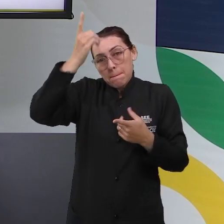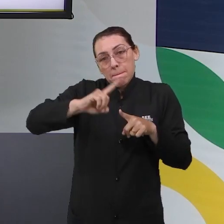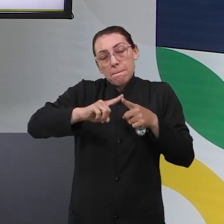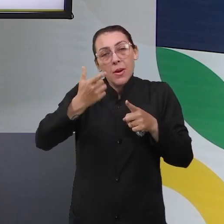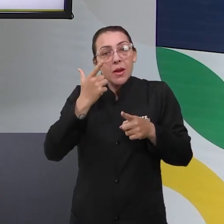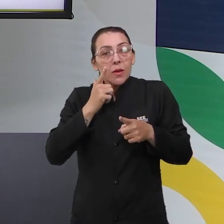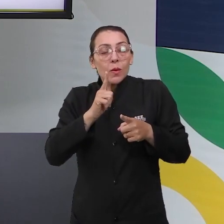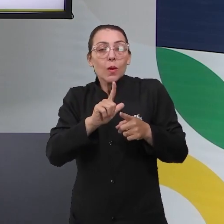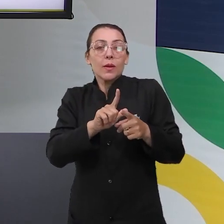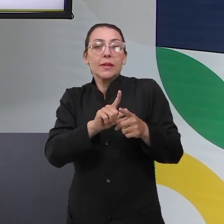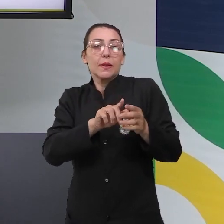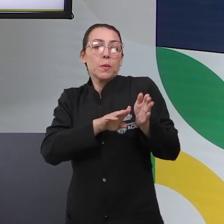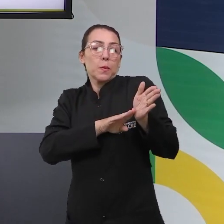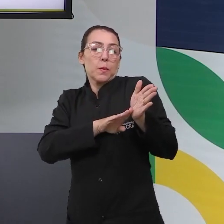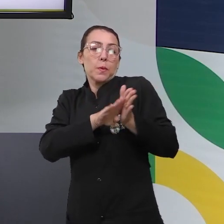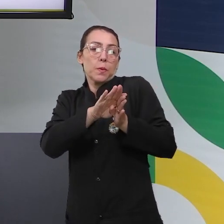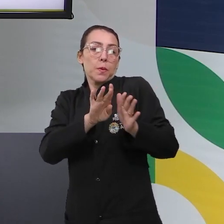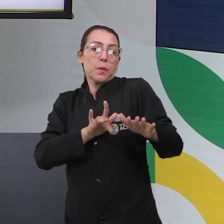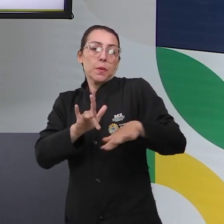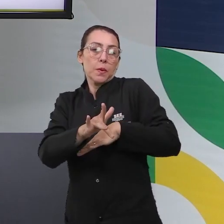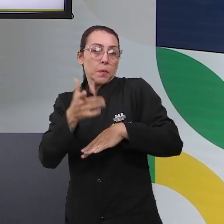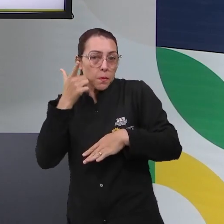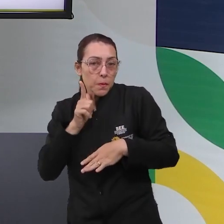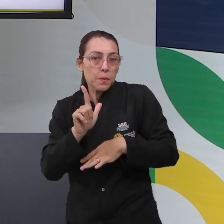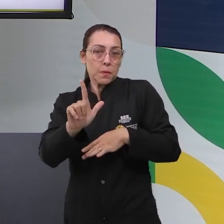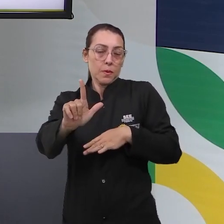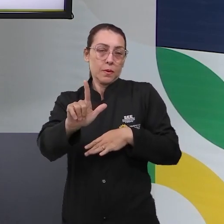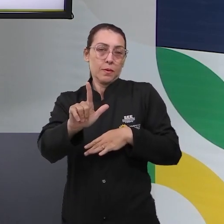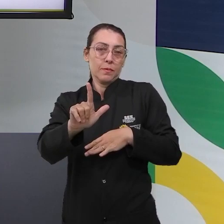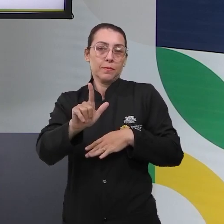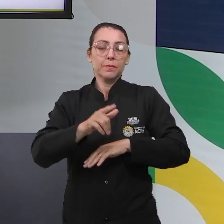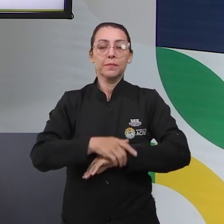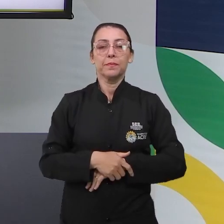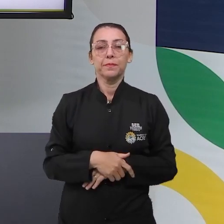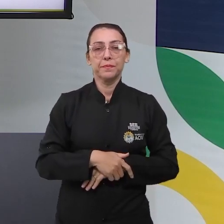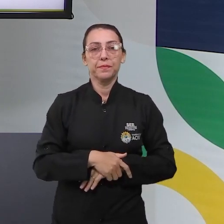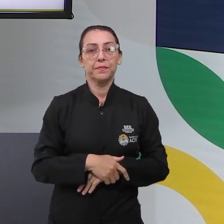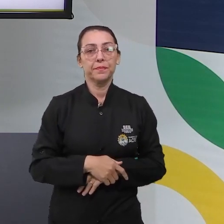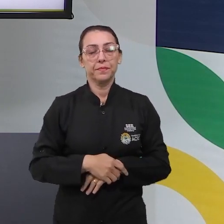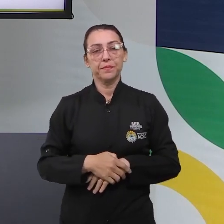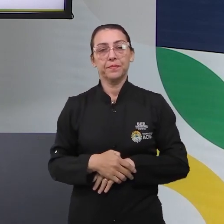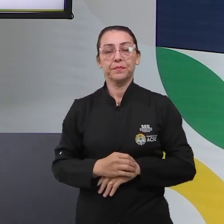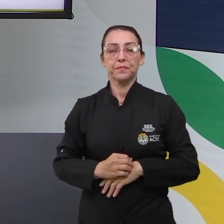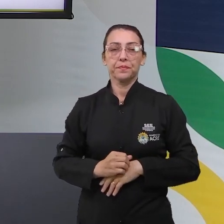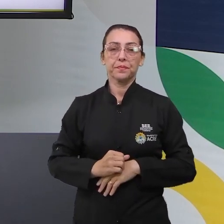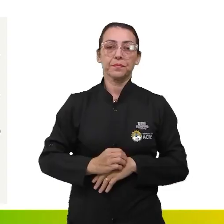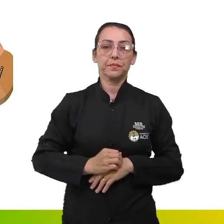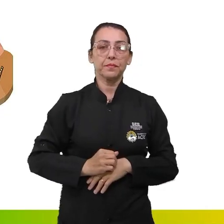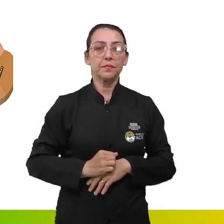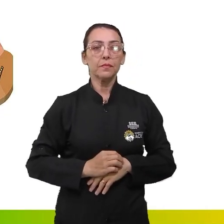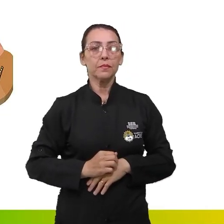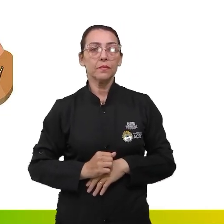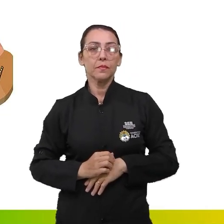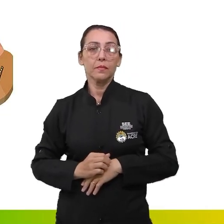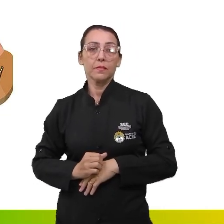um grande engajamento nas redes sociais e está indo muito bem, obrigado. Continuando.